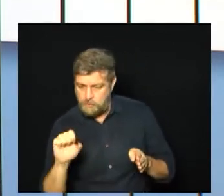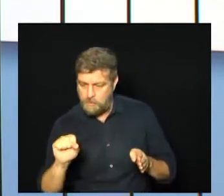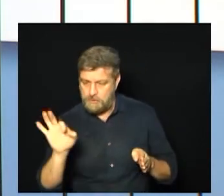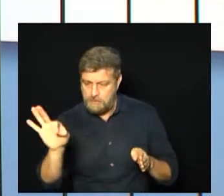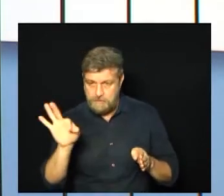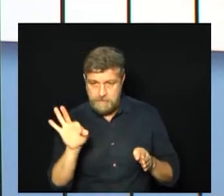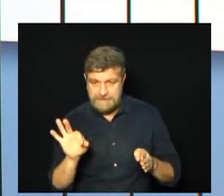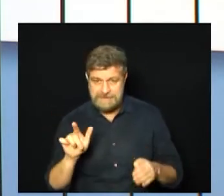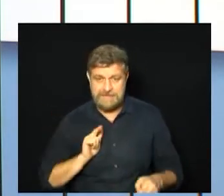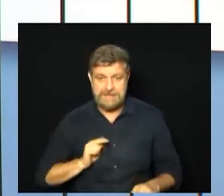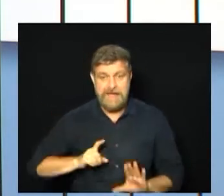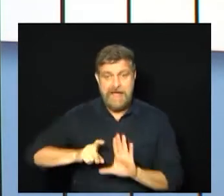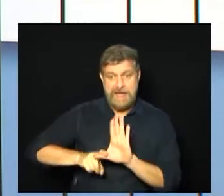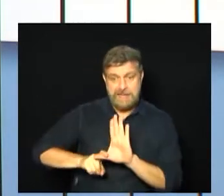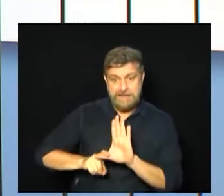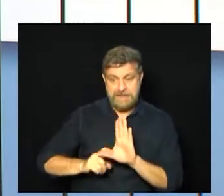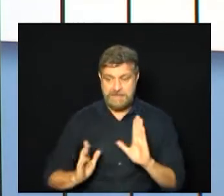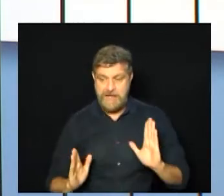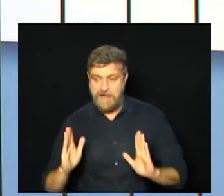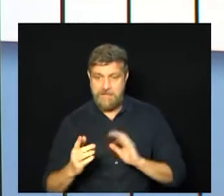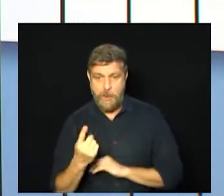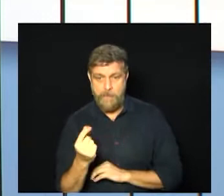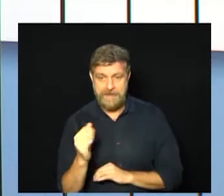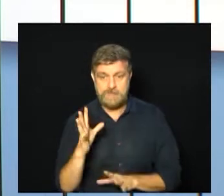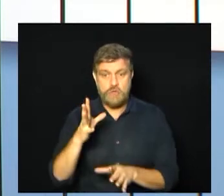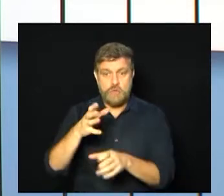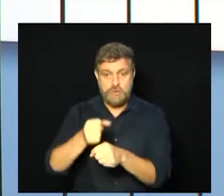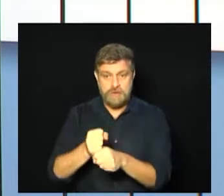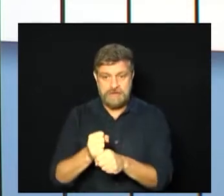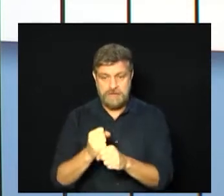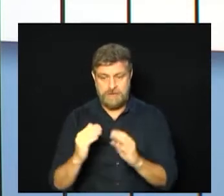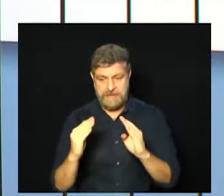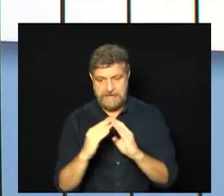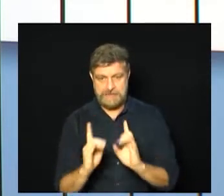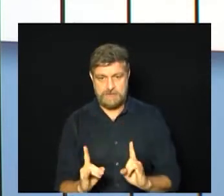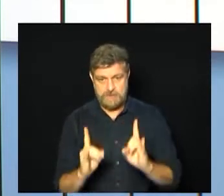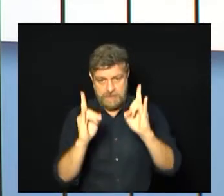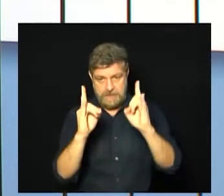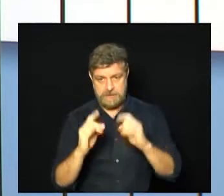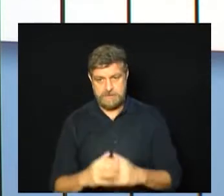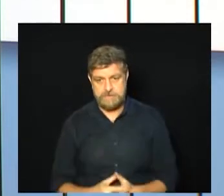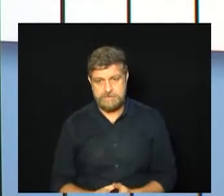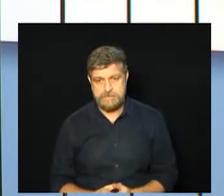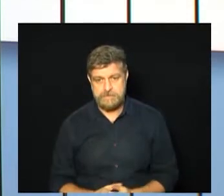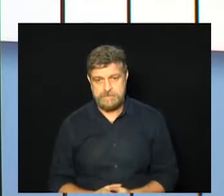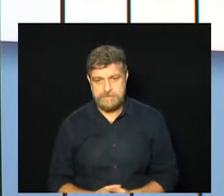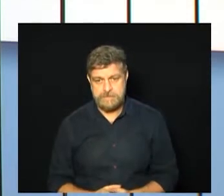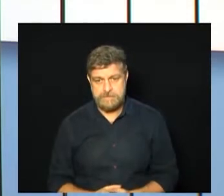1,8%, dependendo da faixa do valor venal do imóvel.